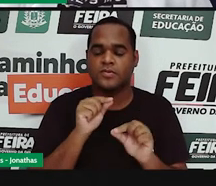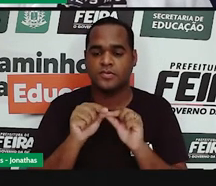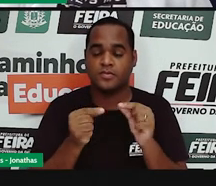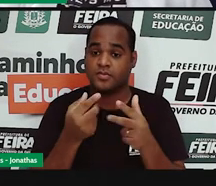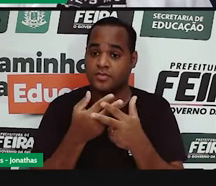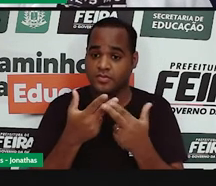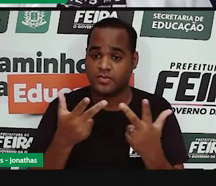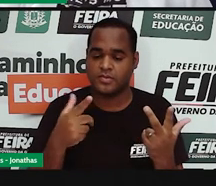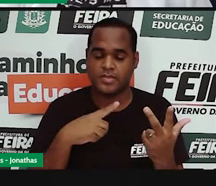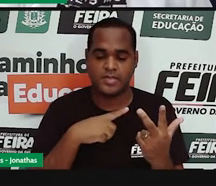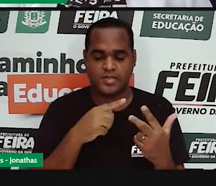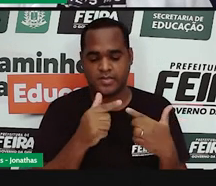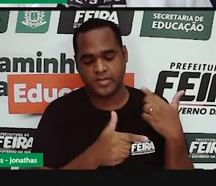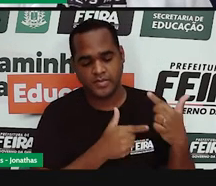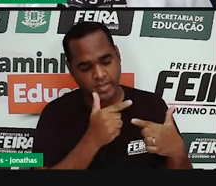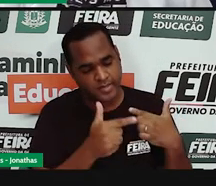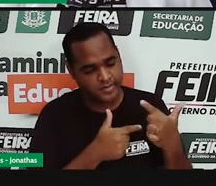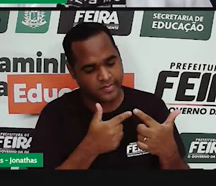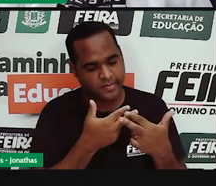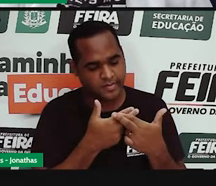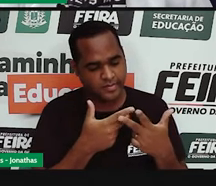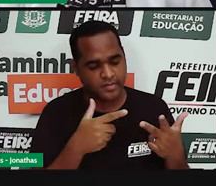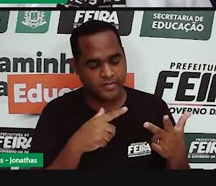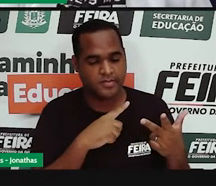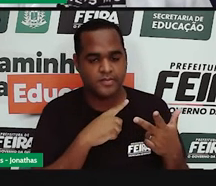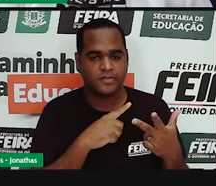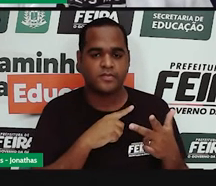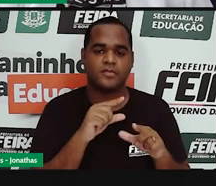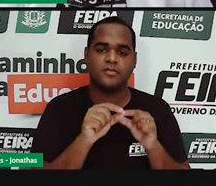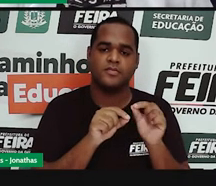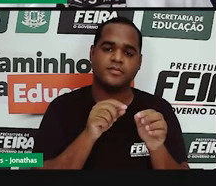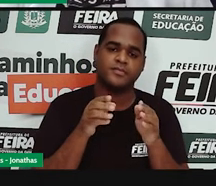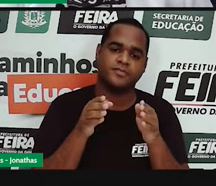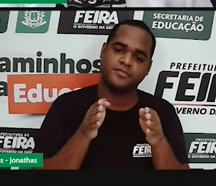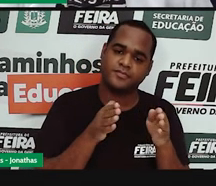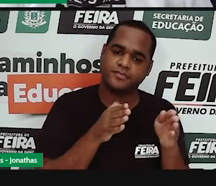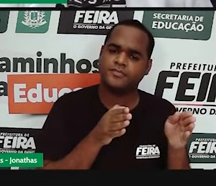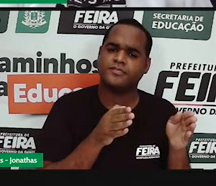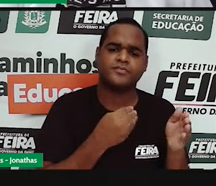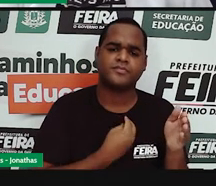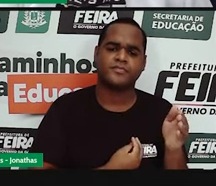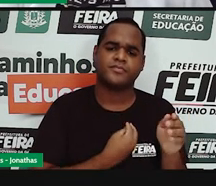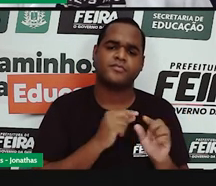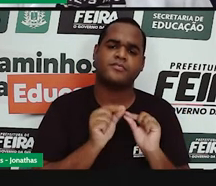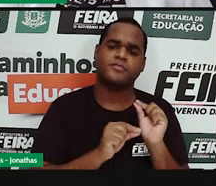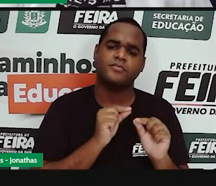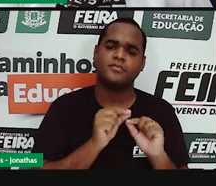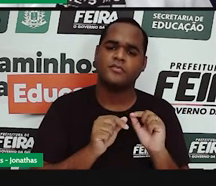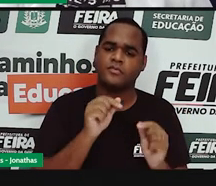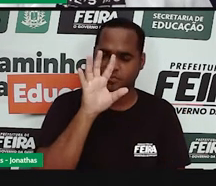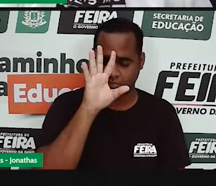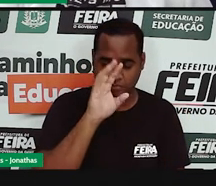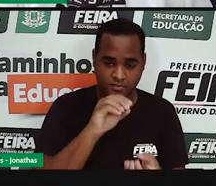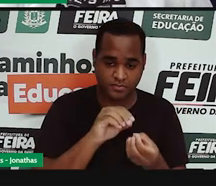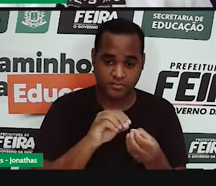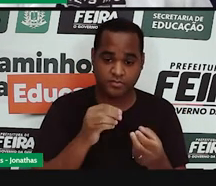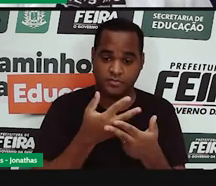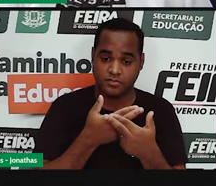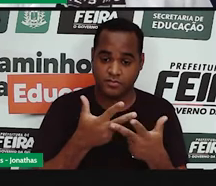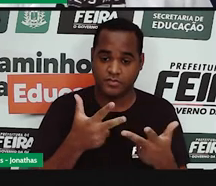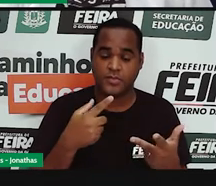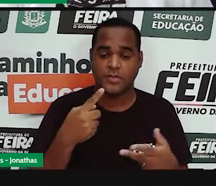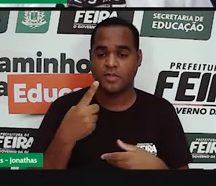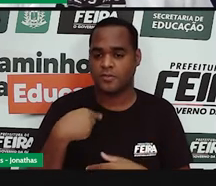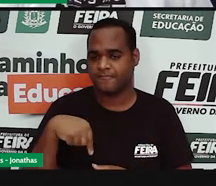a dinâmica do trabalho nessas regiões. E o primeiro entendimento que vocês têm que ter é